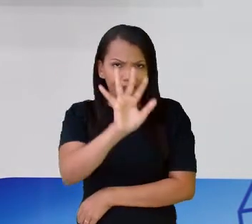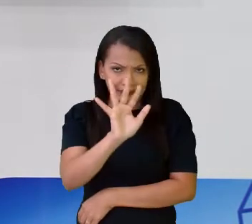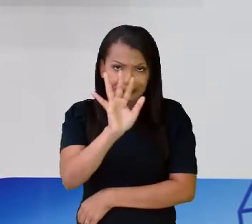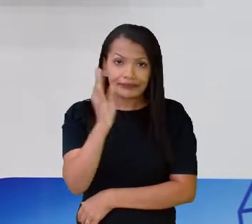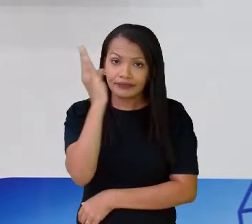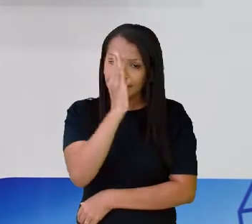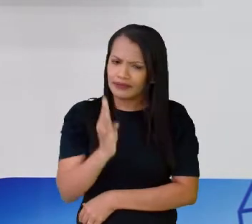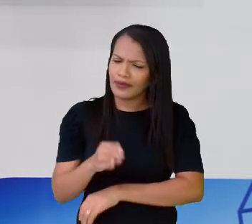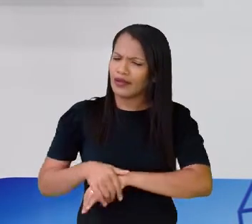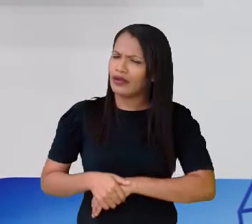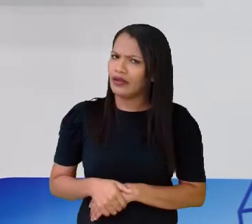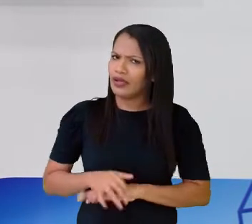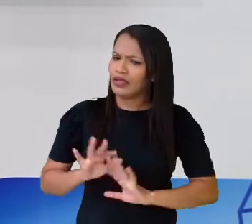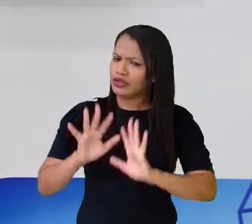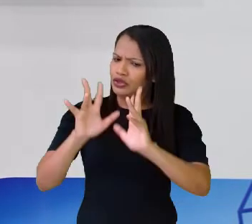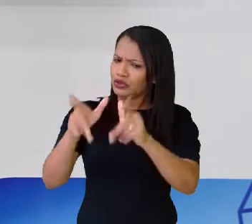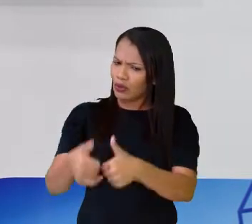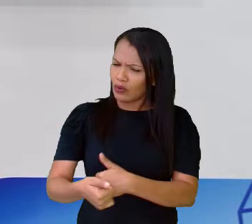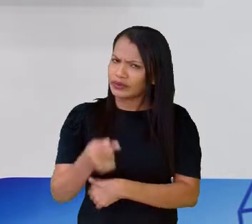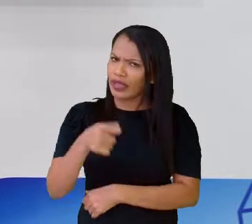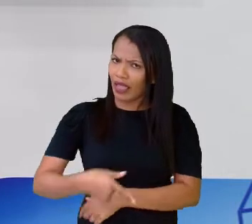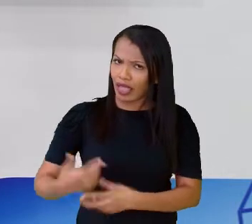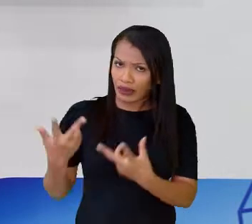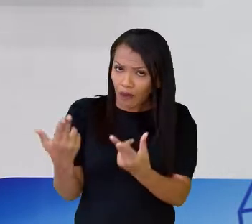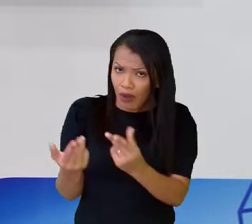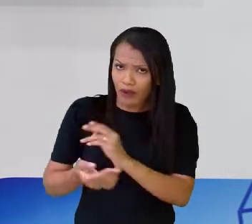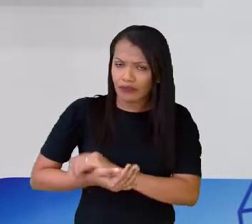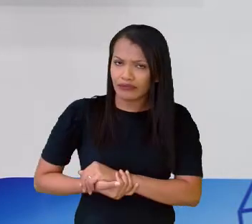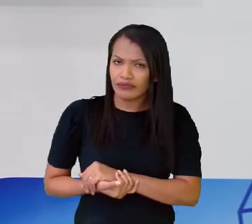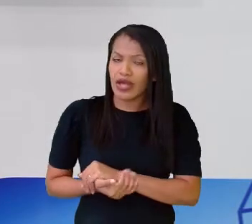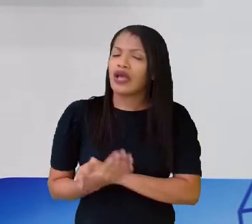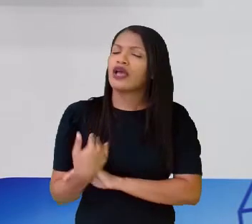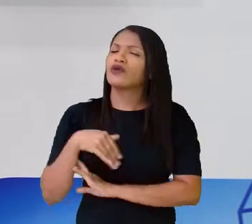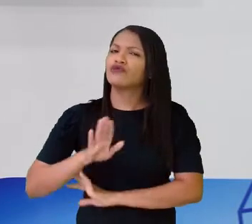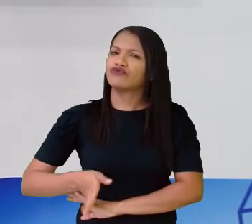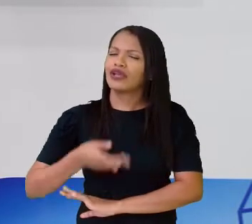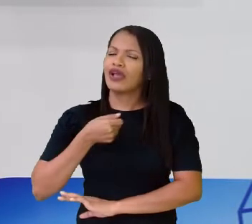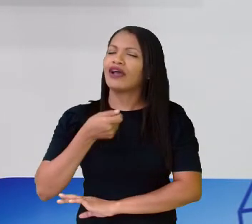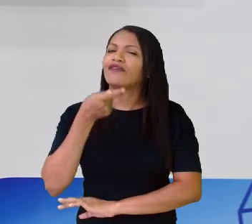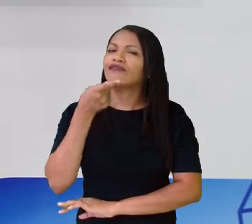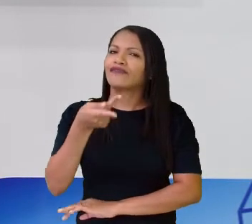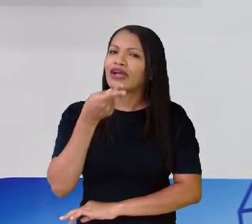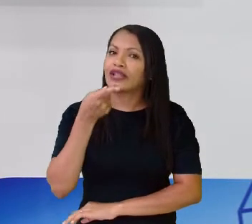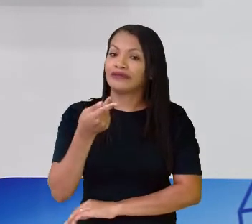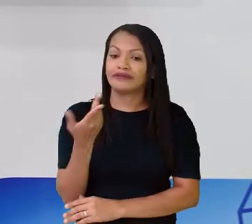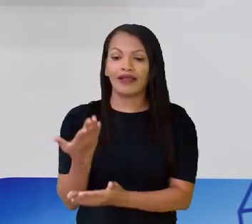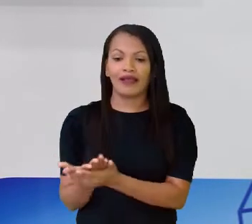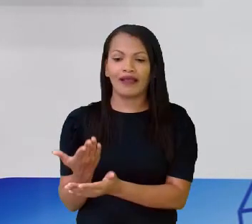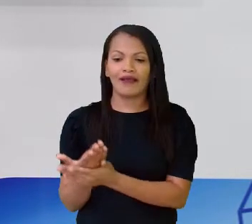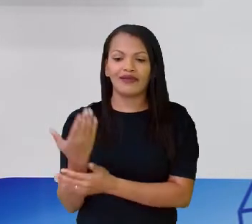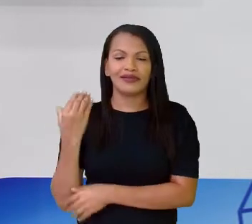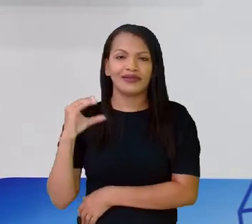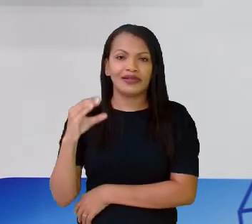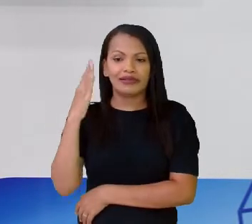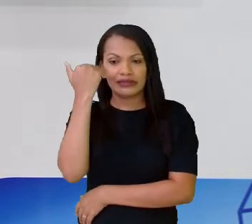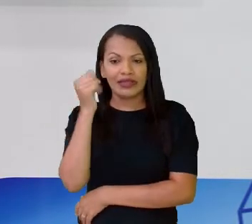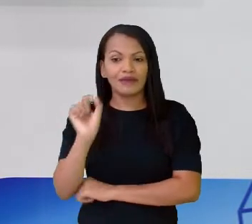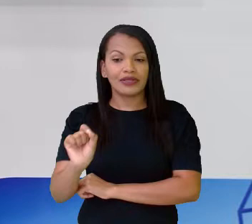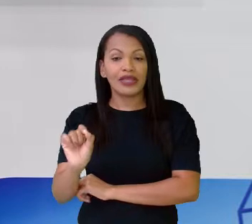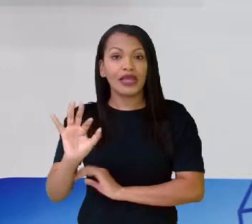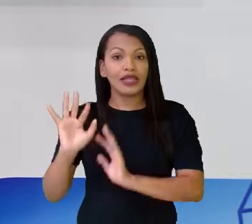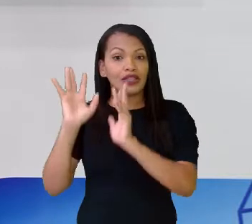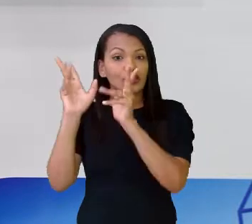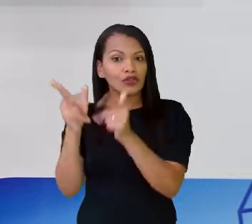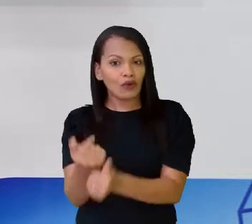brasileiras. Será que todas elas são iguais? Como eu já falei em muitas das minhas aulas de ciência, a gente sabe que todos